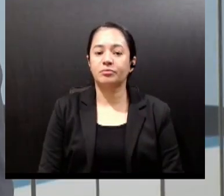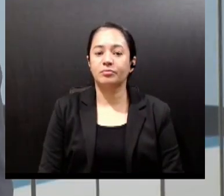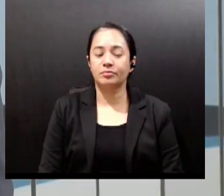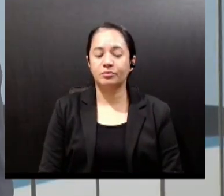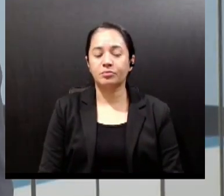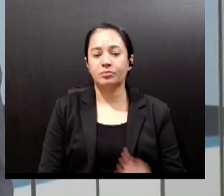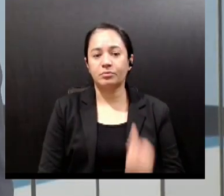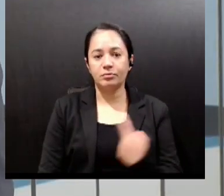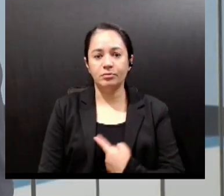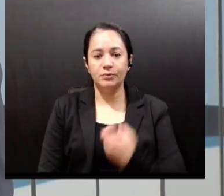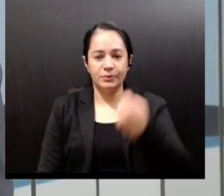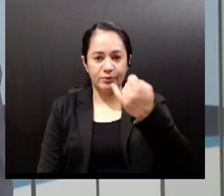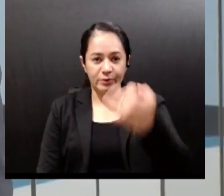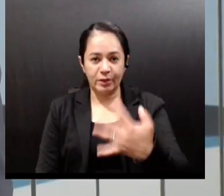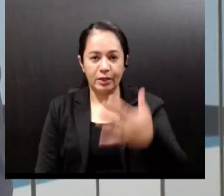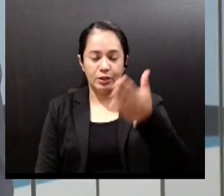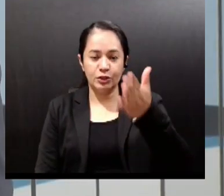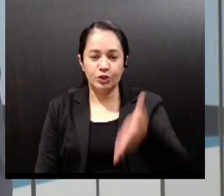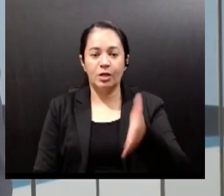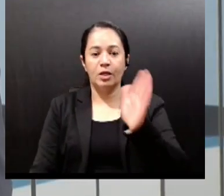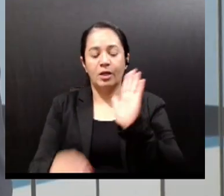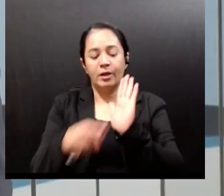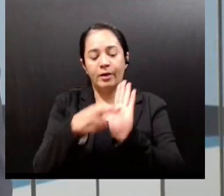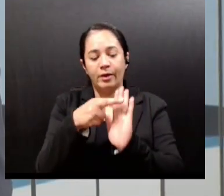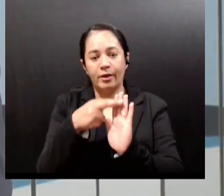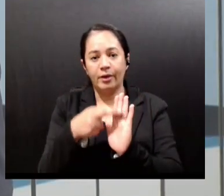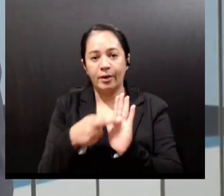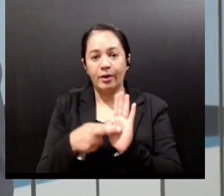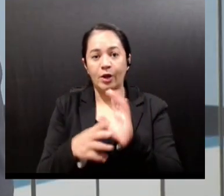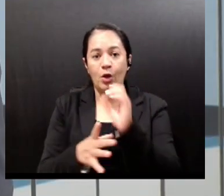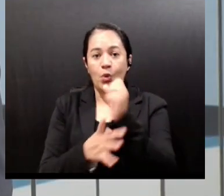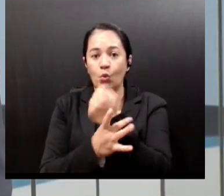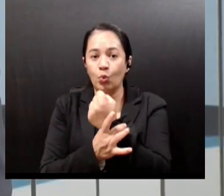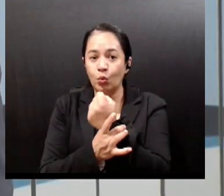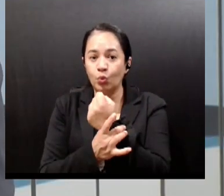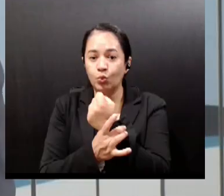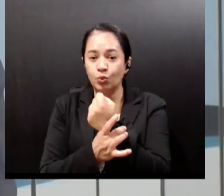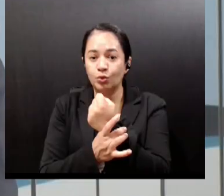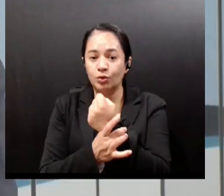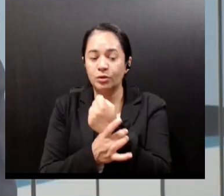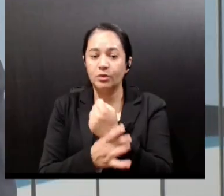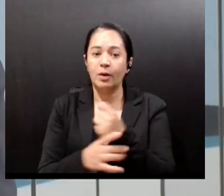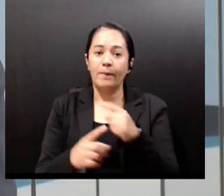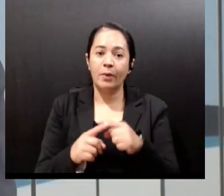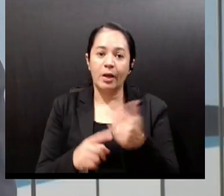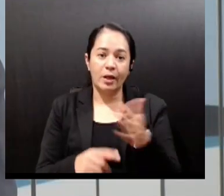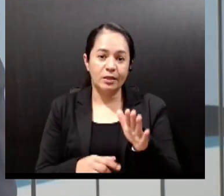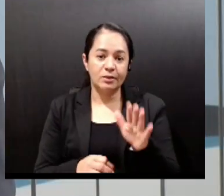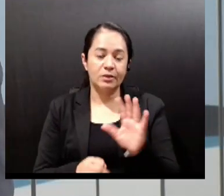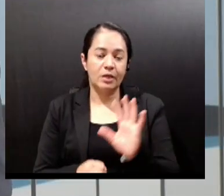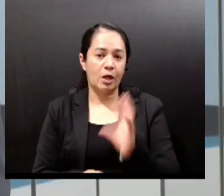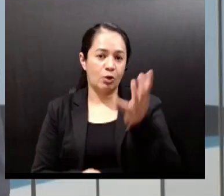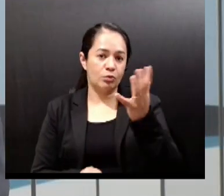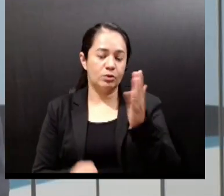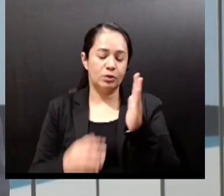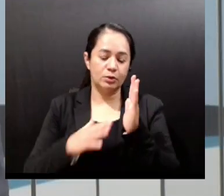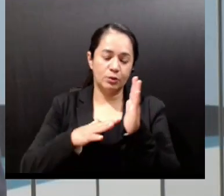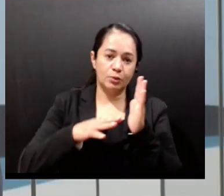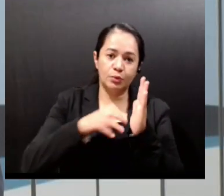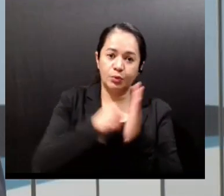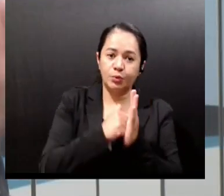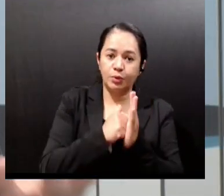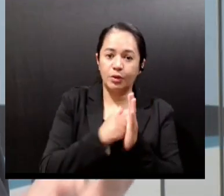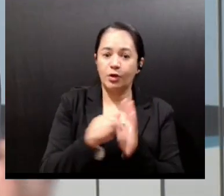da regulamentação, que é o seguro. Então, muitas vezes pode ocorrer algum acidente e você não tem,